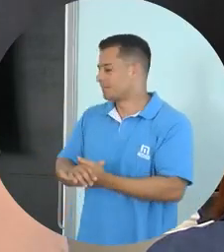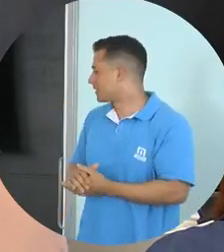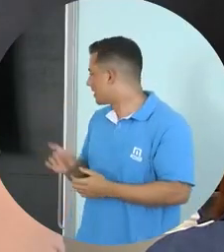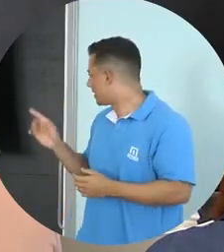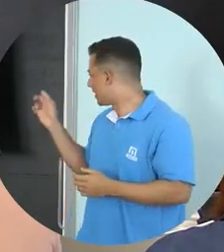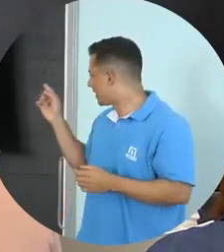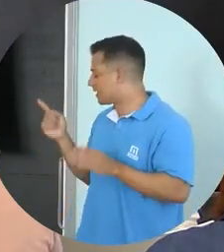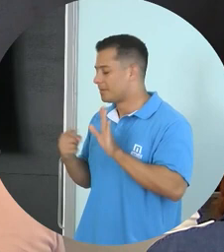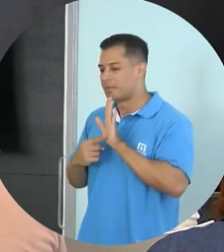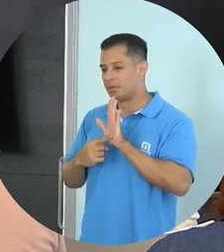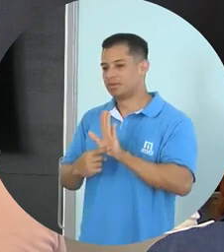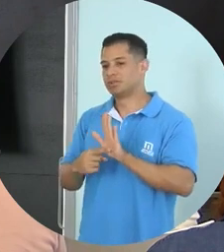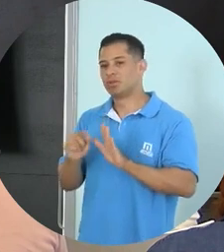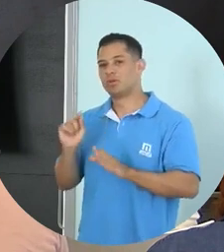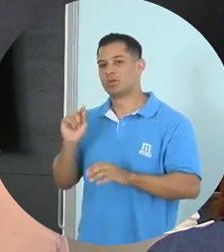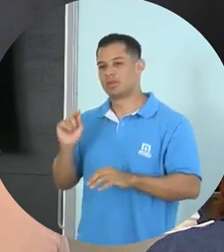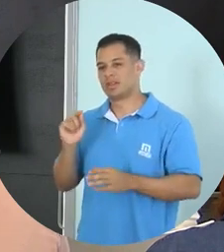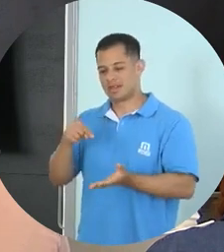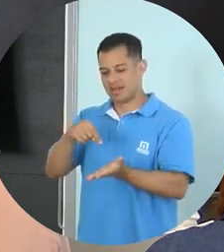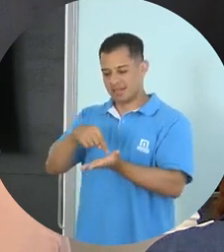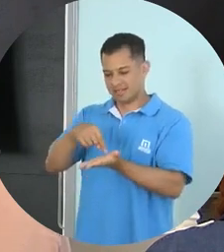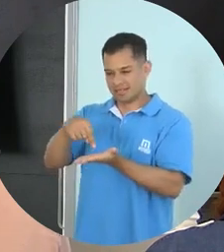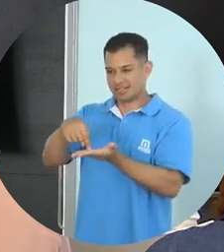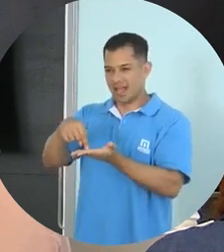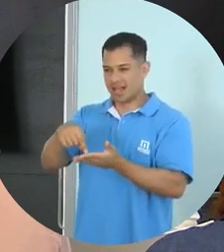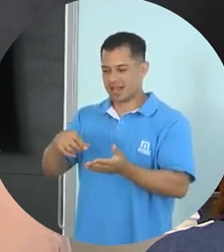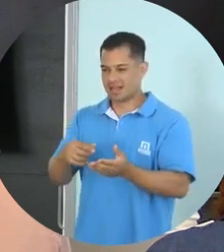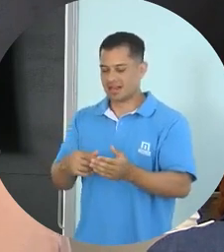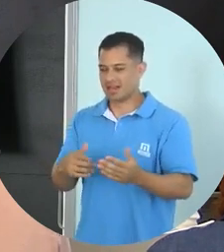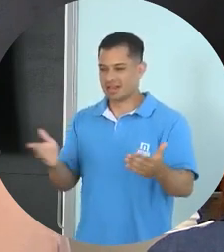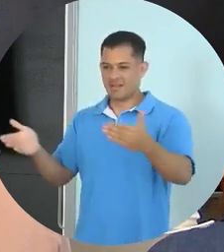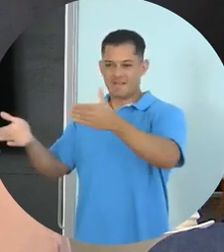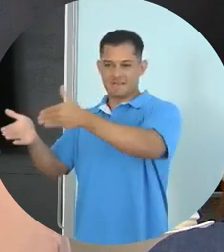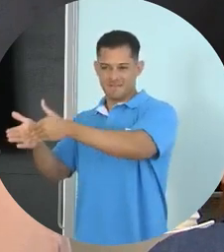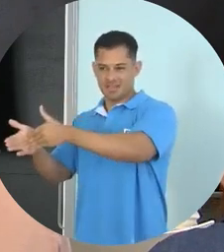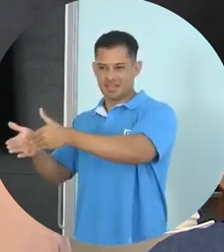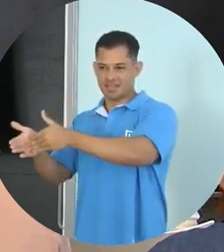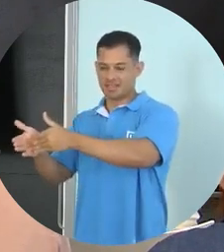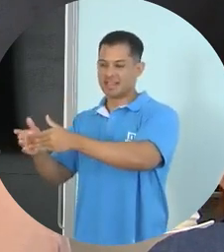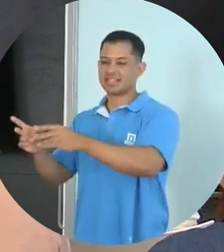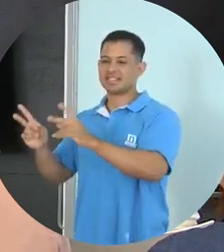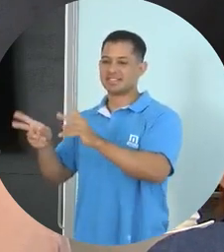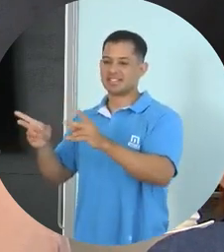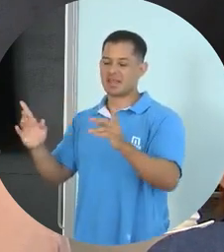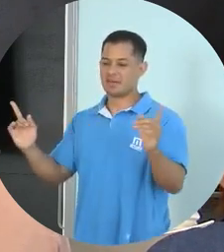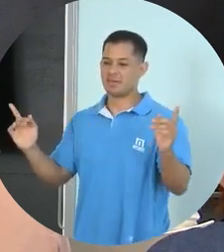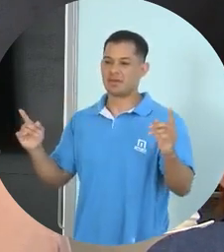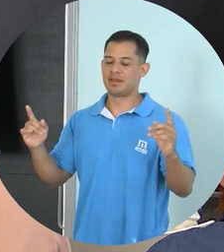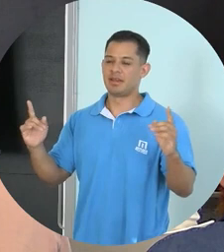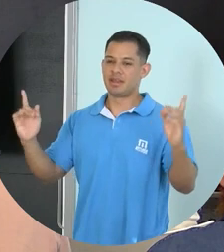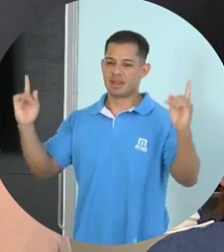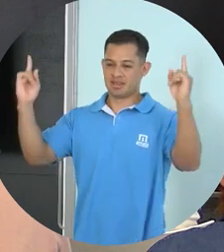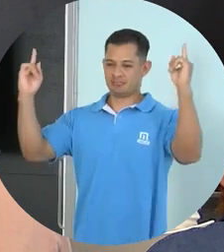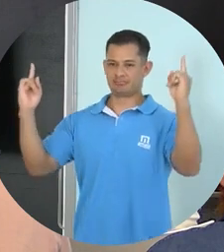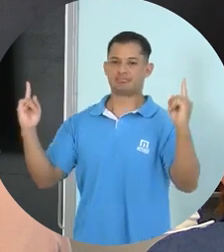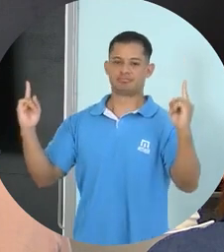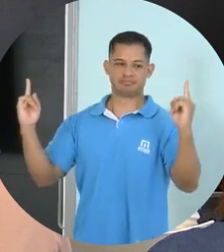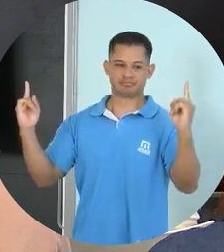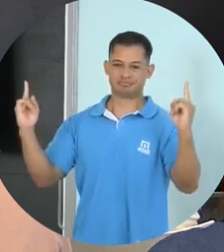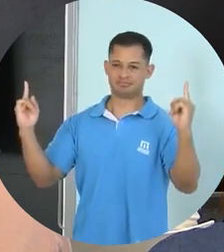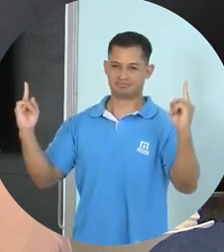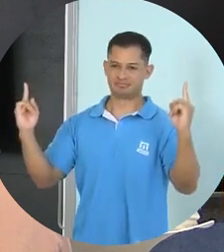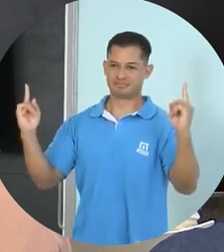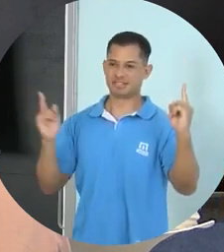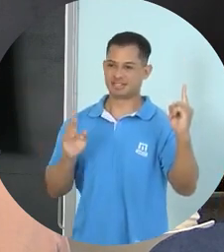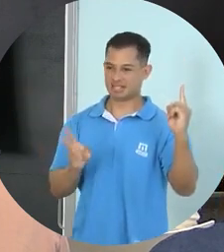as estacas da periferia dos blocos são todas inclinadas horizontalmente, e temos estacas,